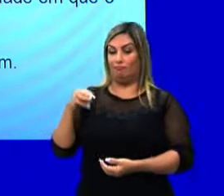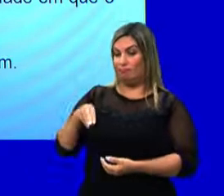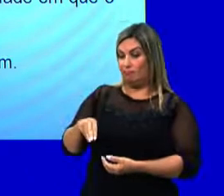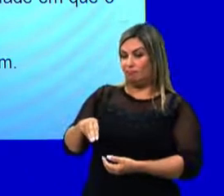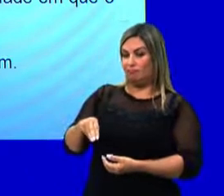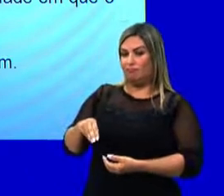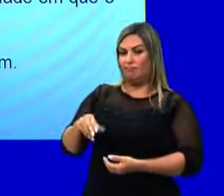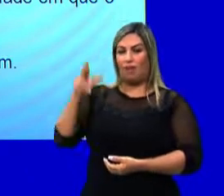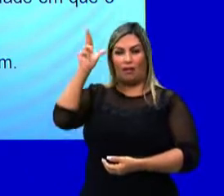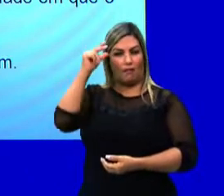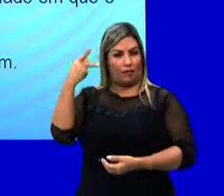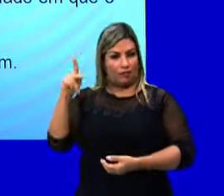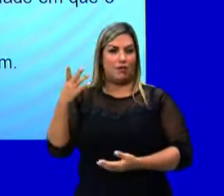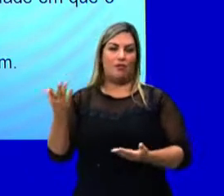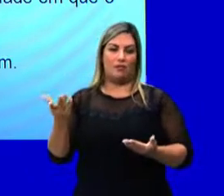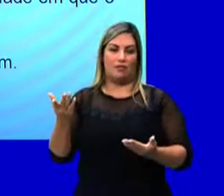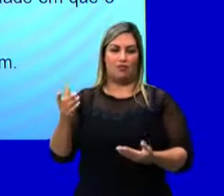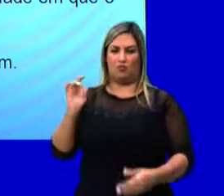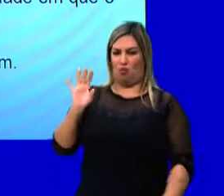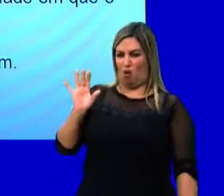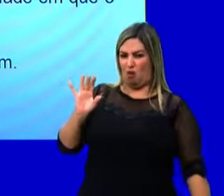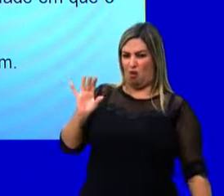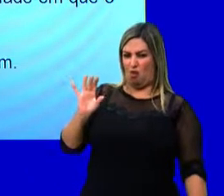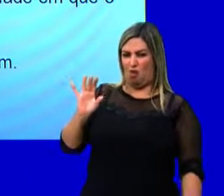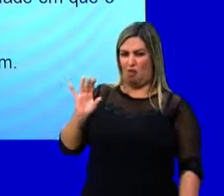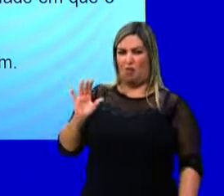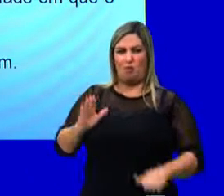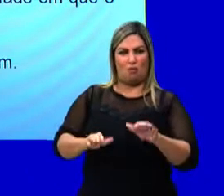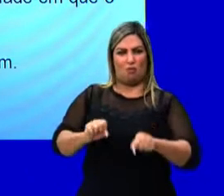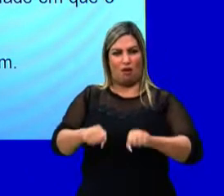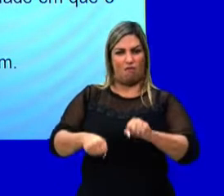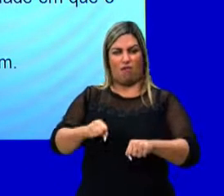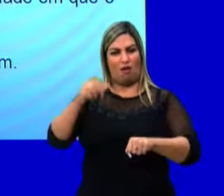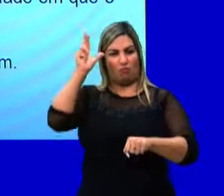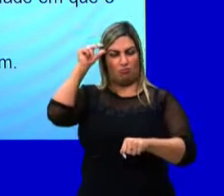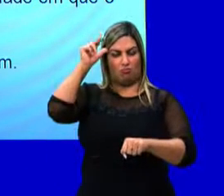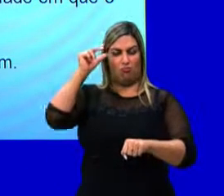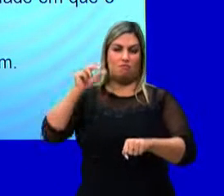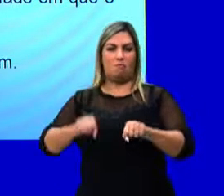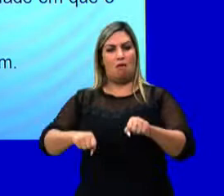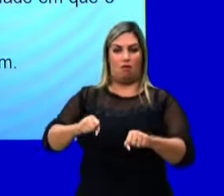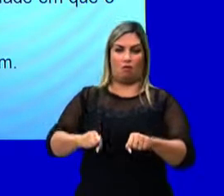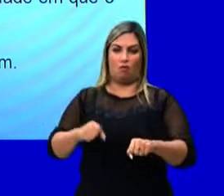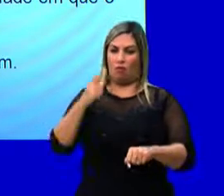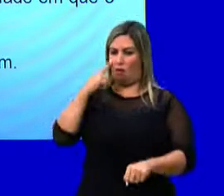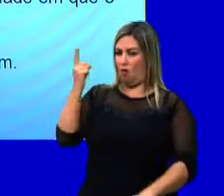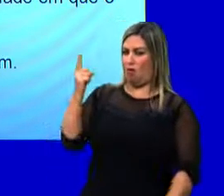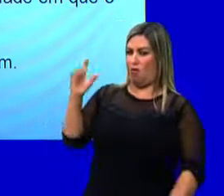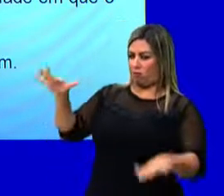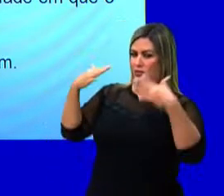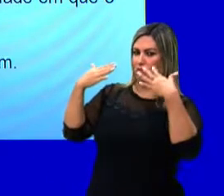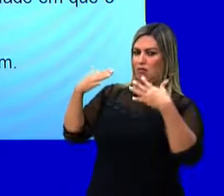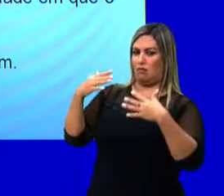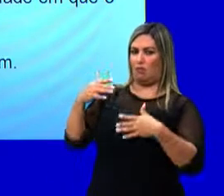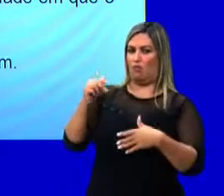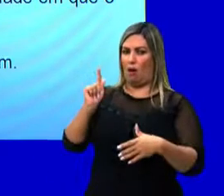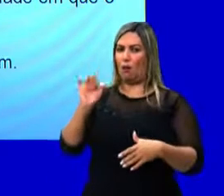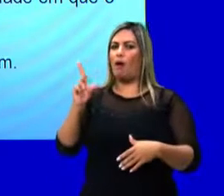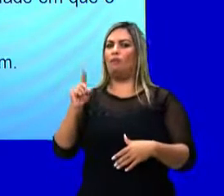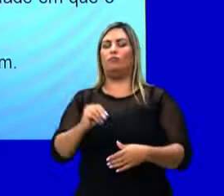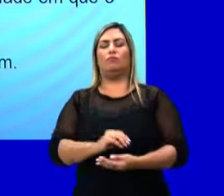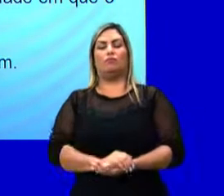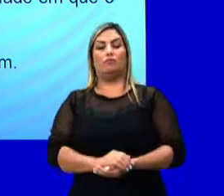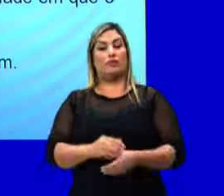Cavalo seu é esse só? Ixi, cavalo tá manco, aguado. Presta mais atenção.